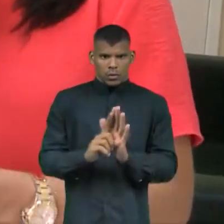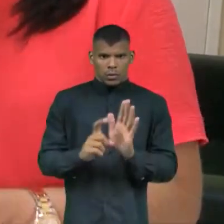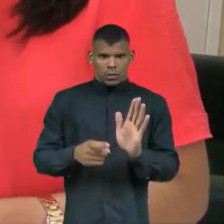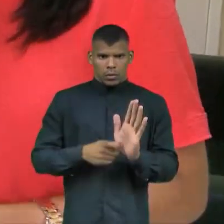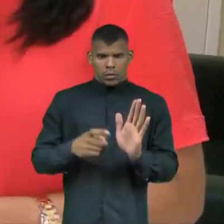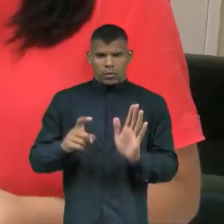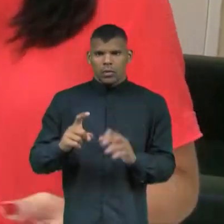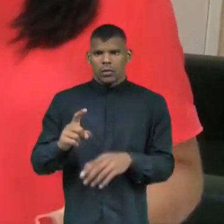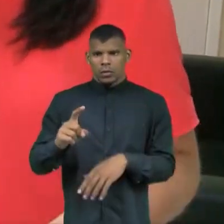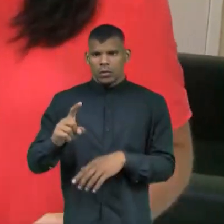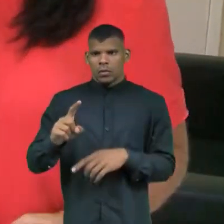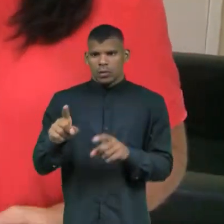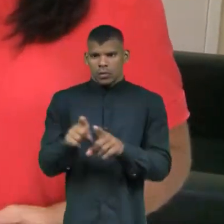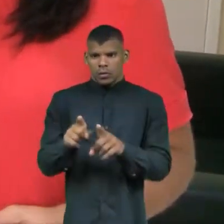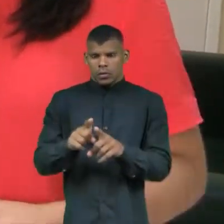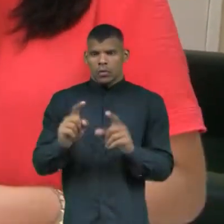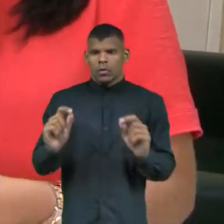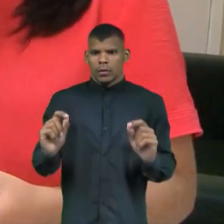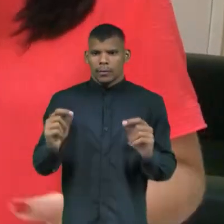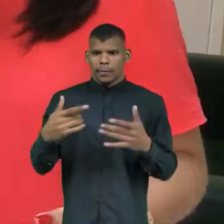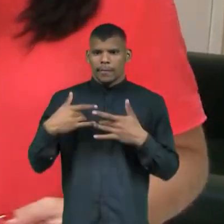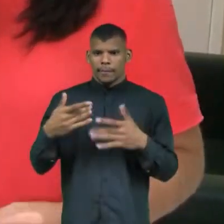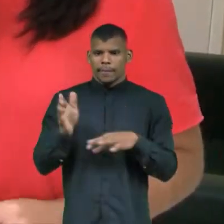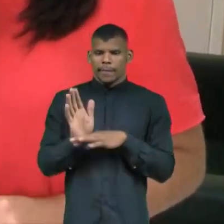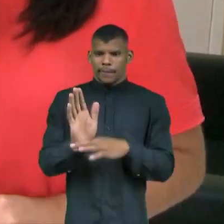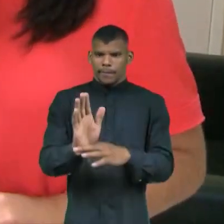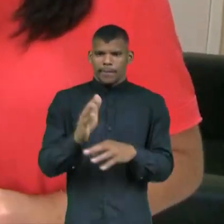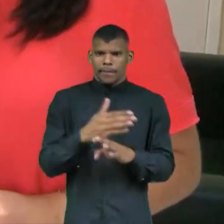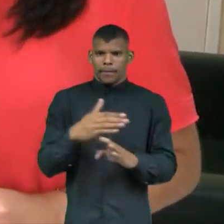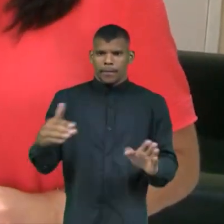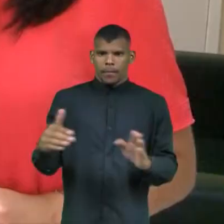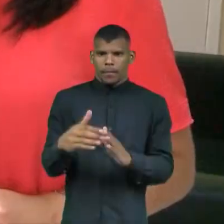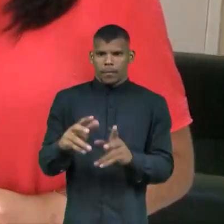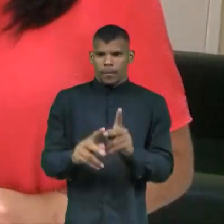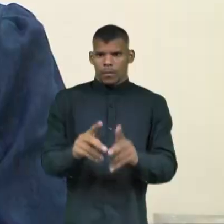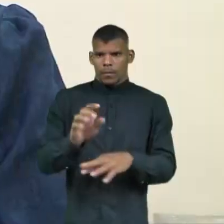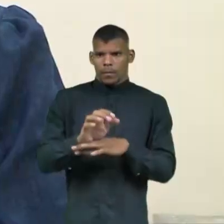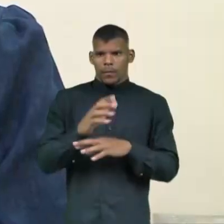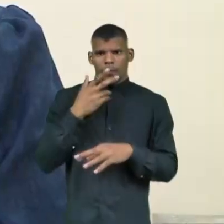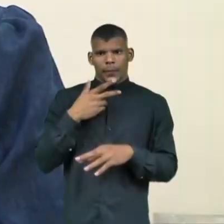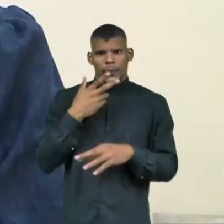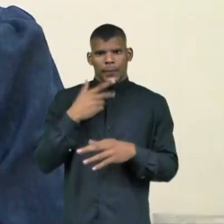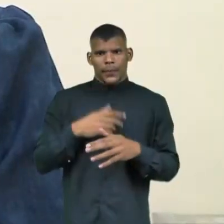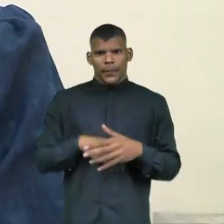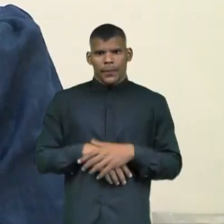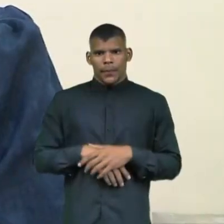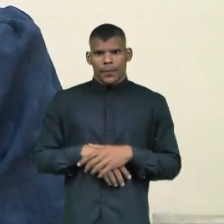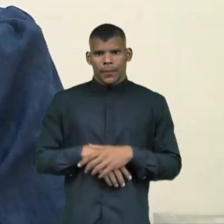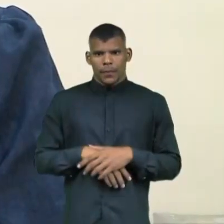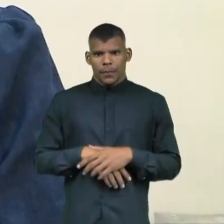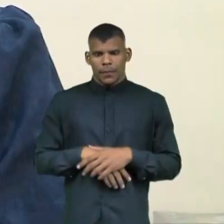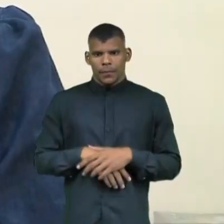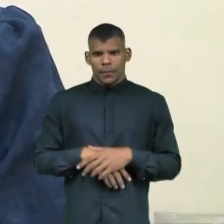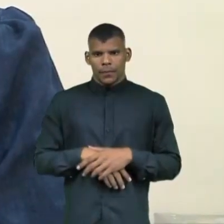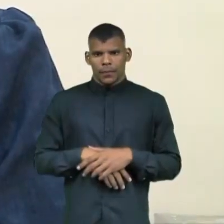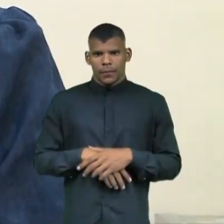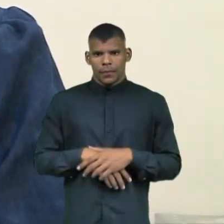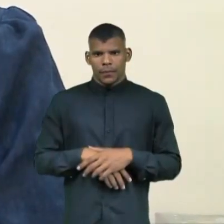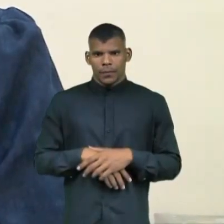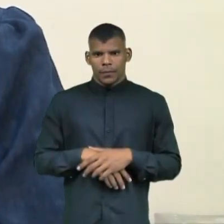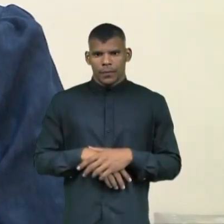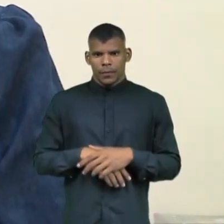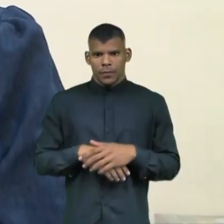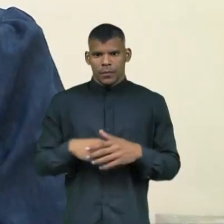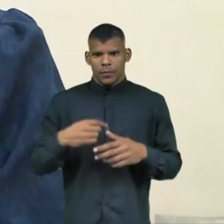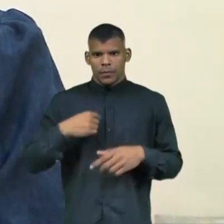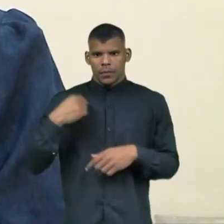e, com isso, trazer benefícios a toda a população cearense. A nossa atividade é receber a